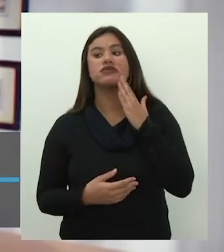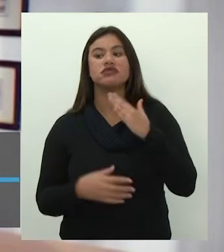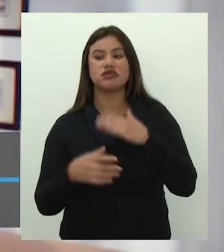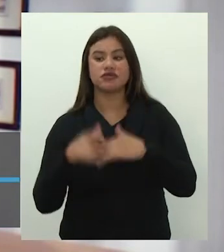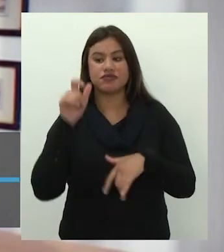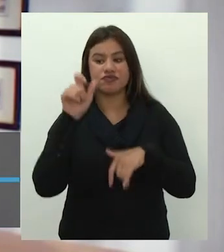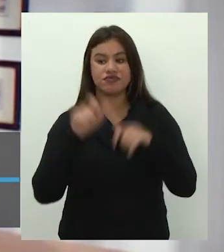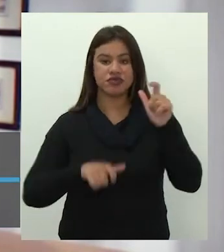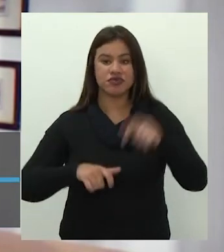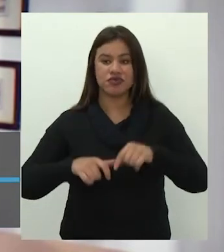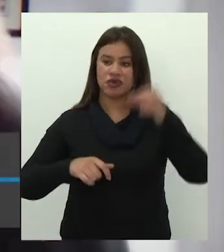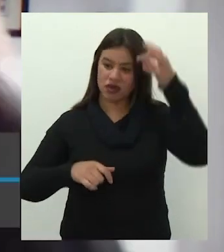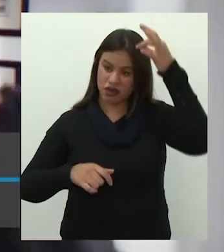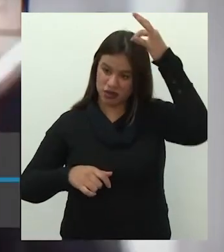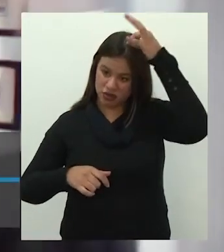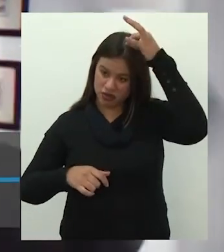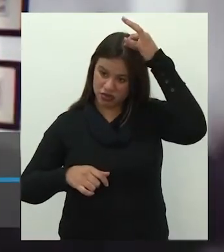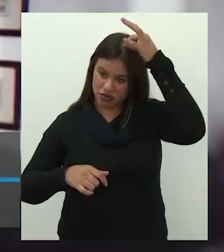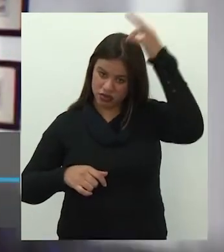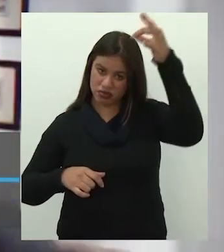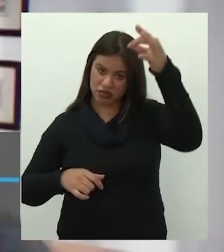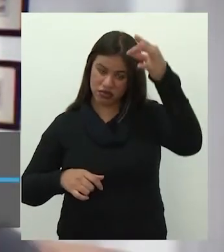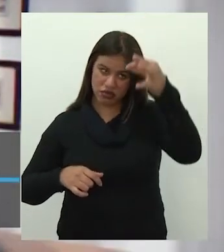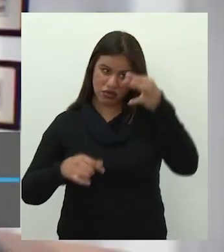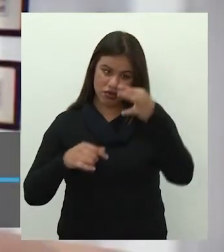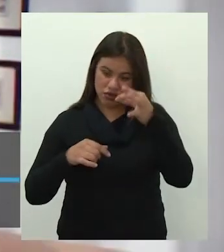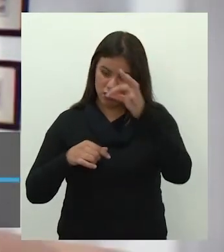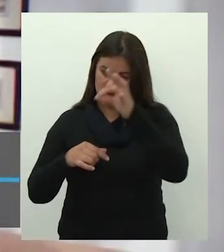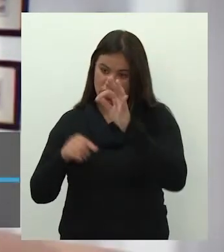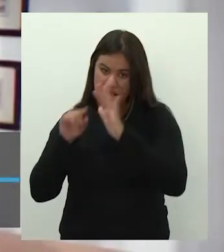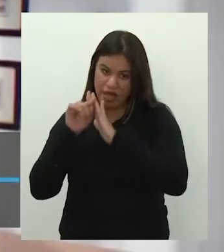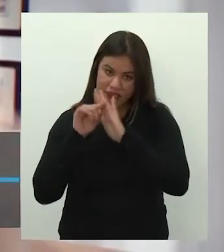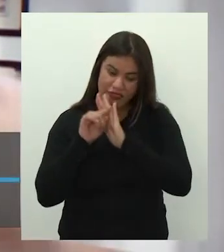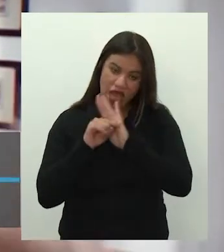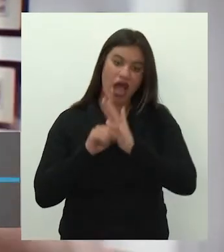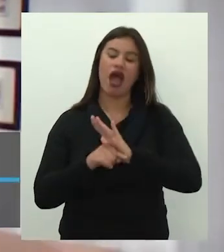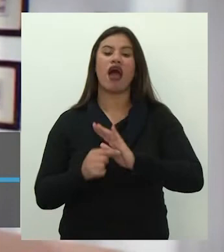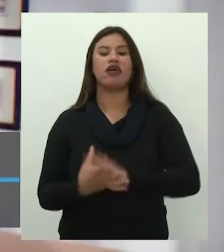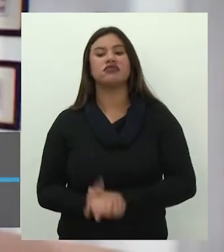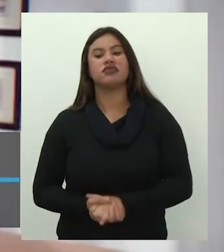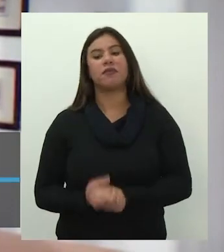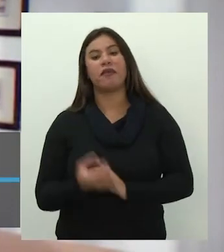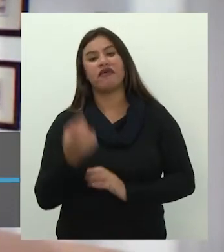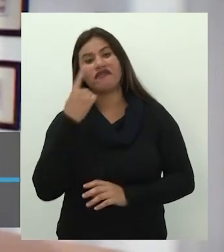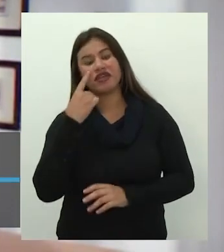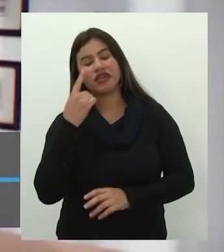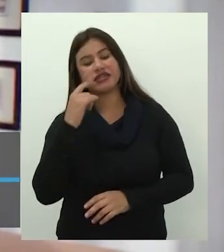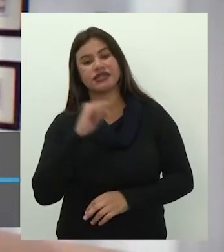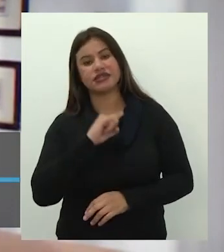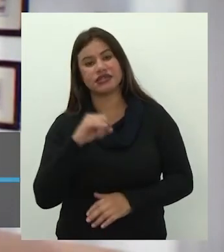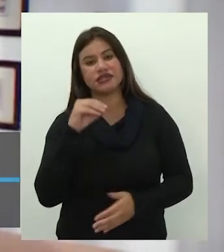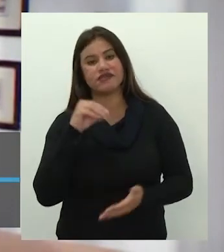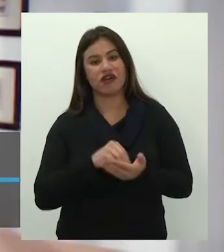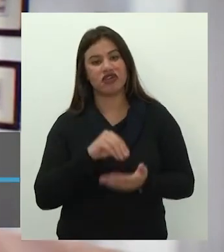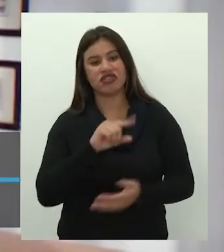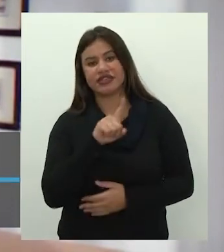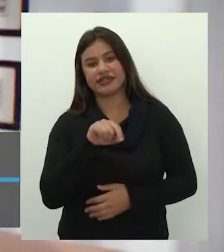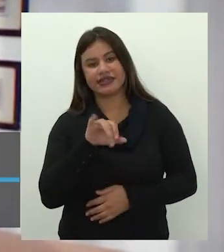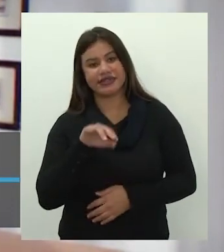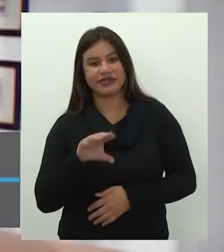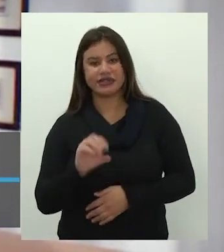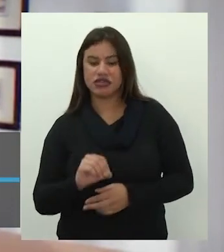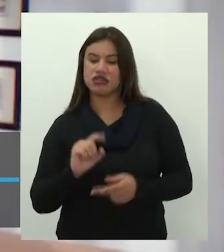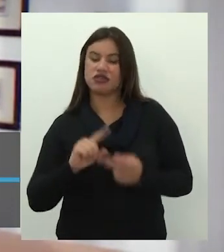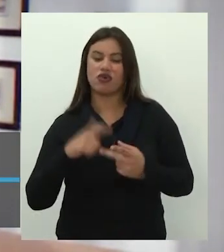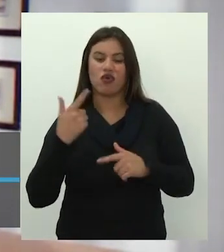de cabelo e manda para análise não sei aonde, para ver se está faltando zinco, se está faltando não